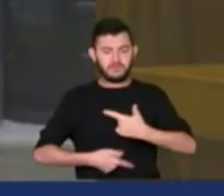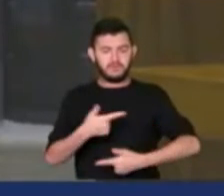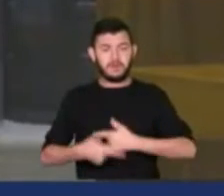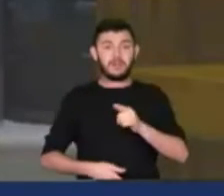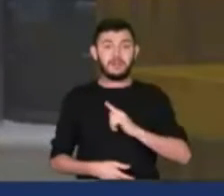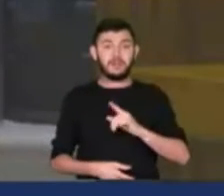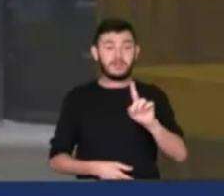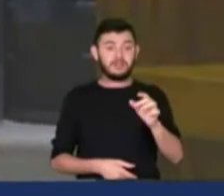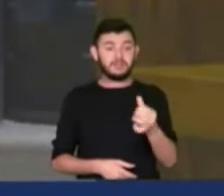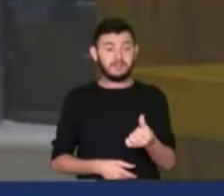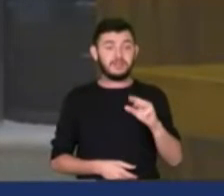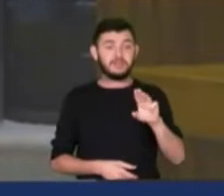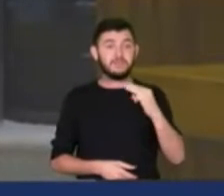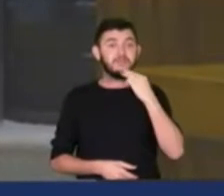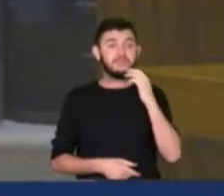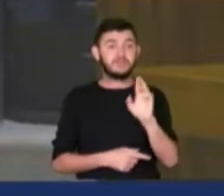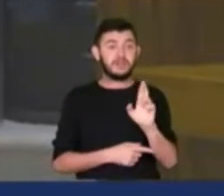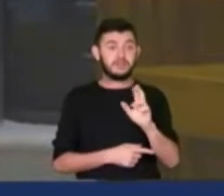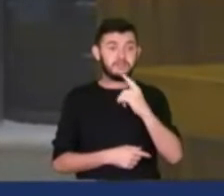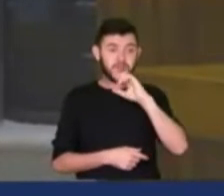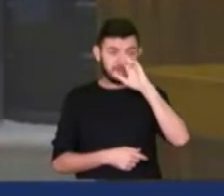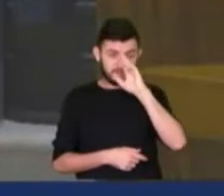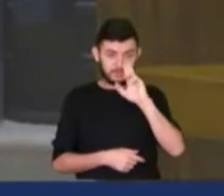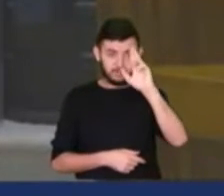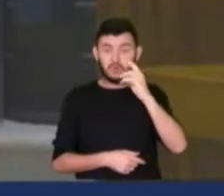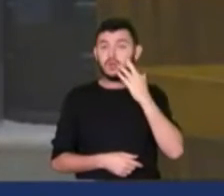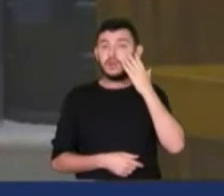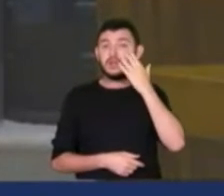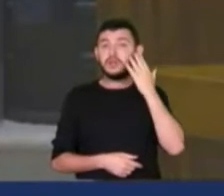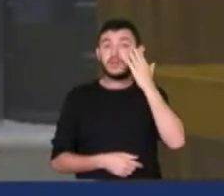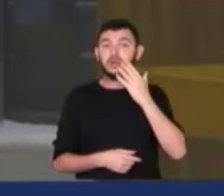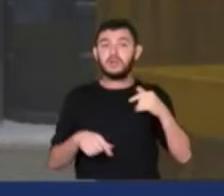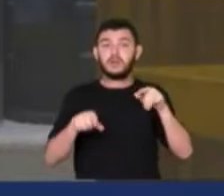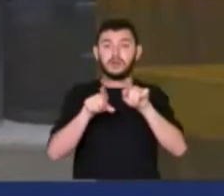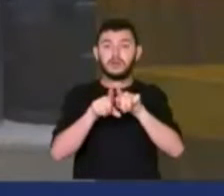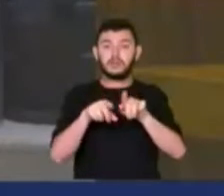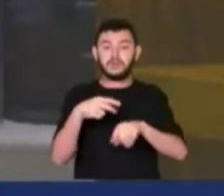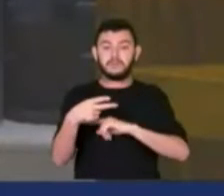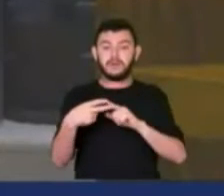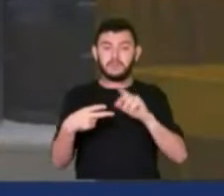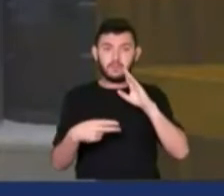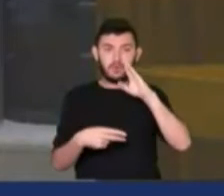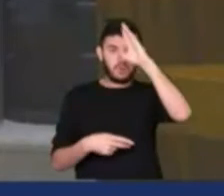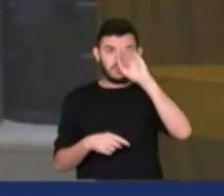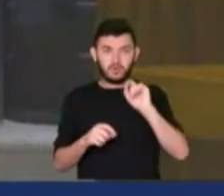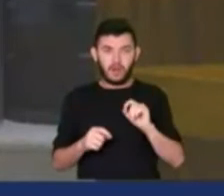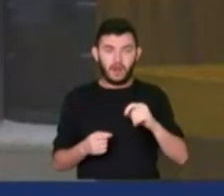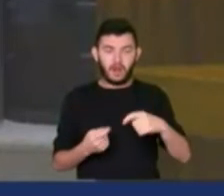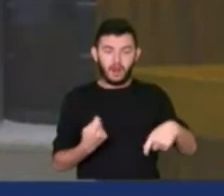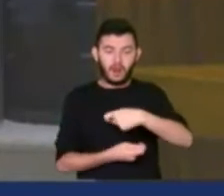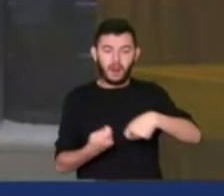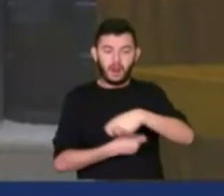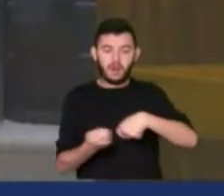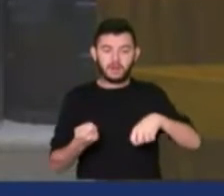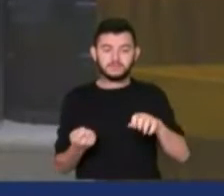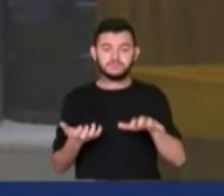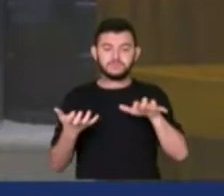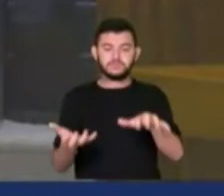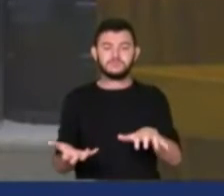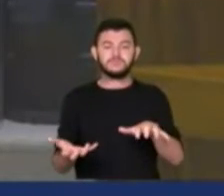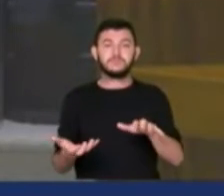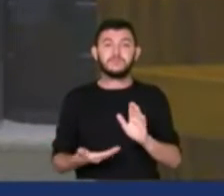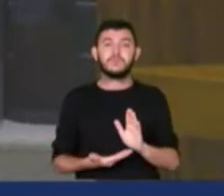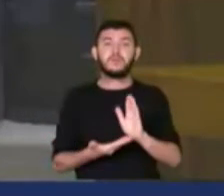Lira e o senhor Bolsonaro ficarem manejando aqui dentro da Câmara dos Deputados do Congresso Nacional?